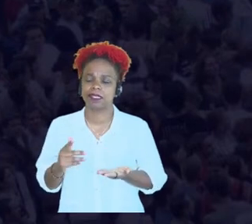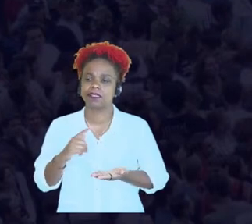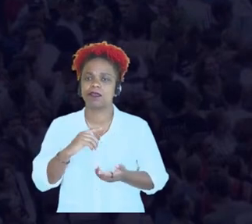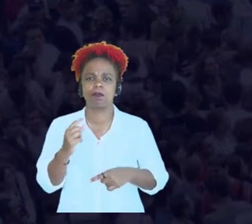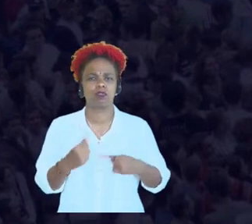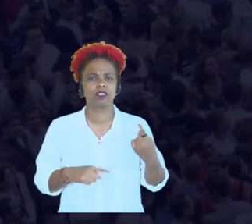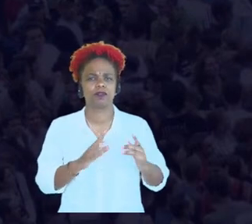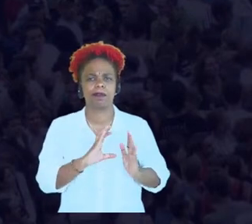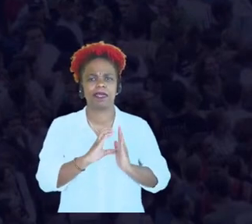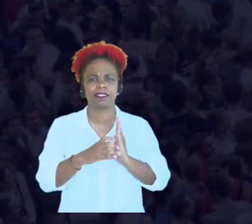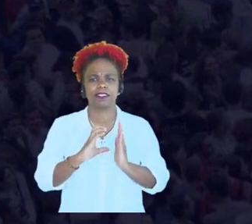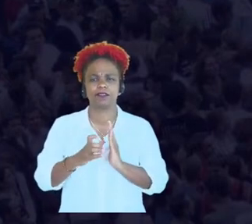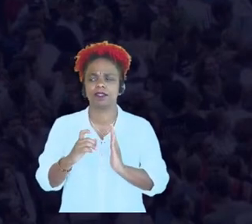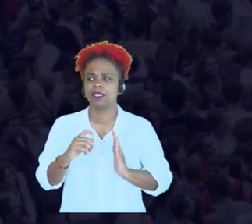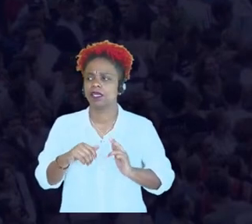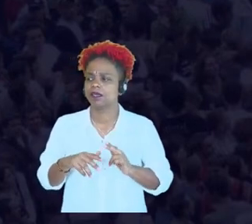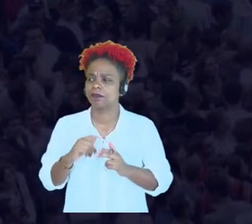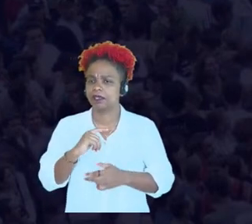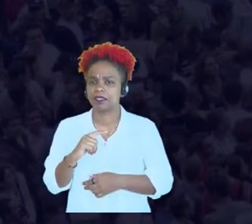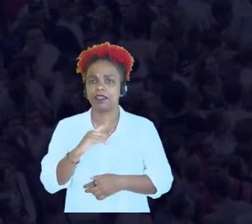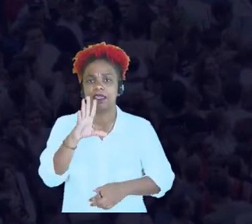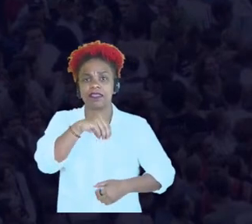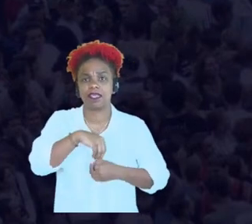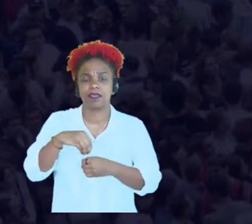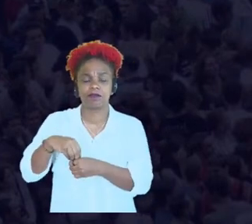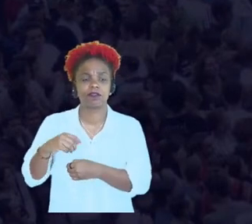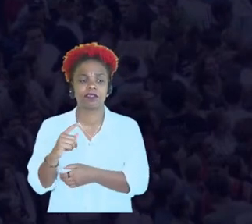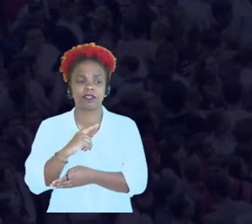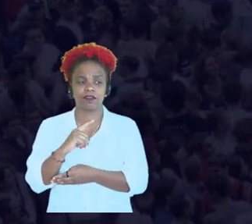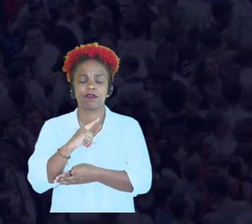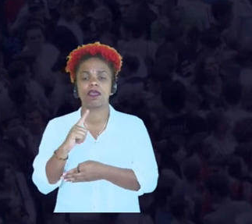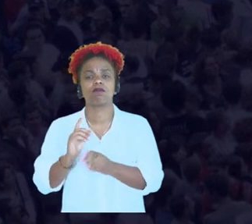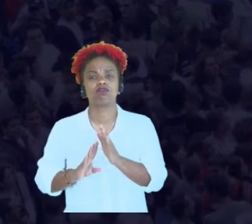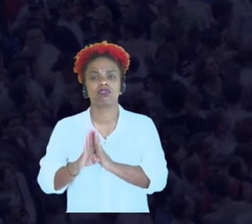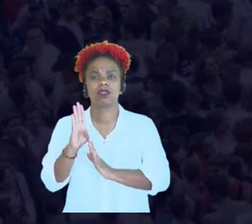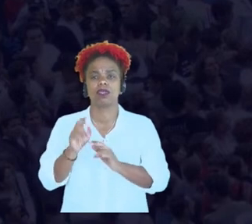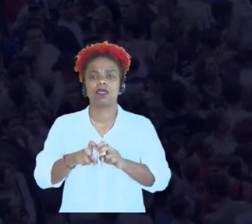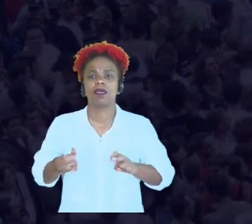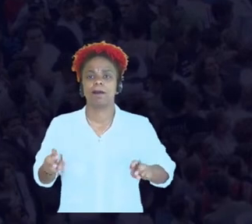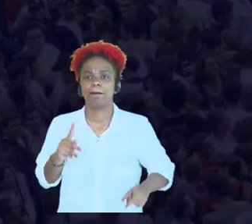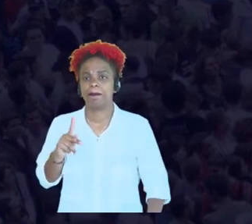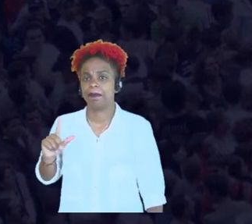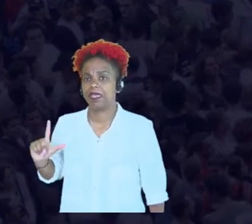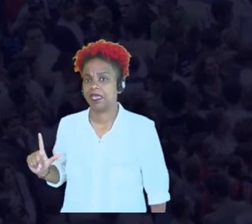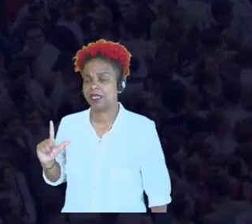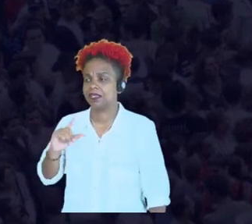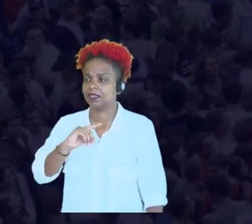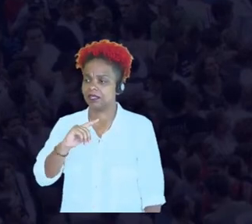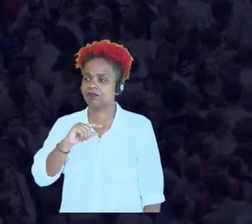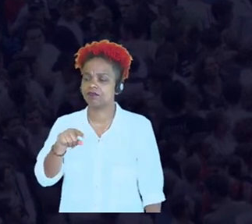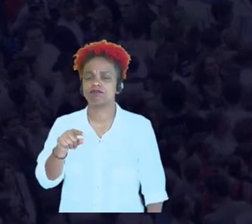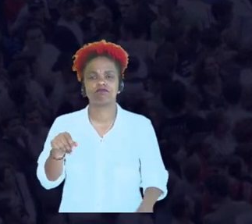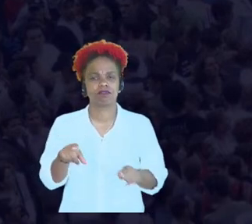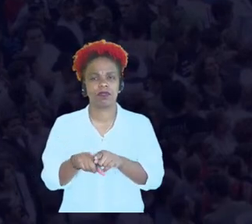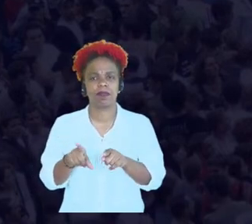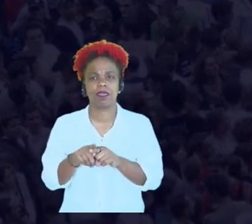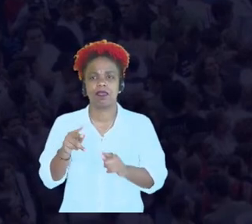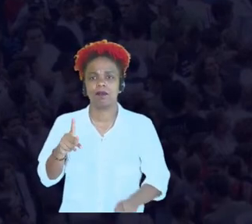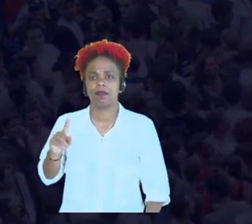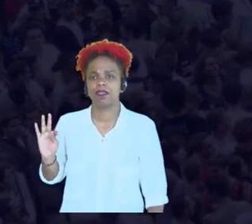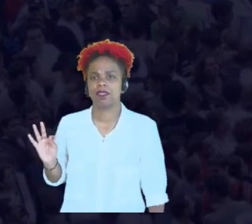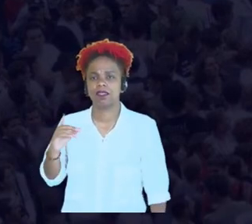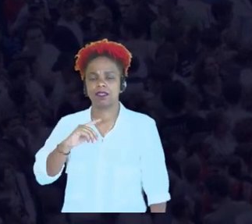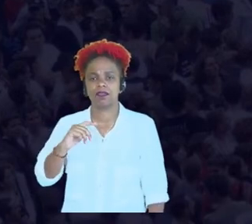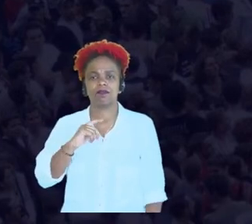políticos a respeito das cadeiras. Então, a gente teve esse crescimento relevante do PL, um crescimento muito relevante do PT,